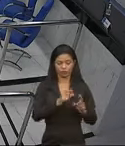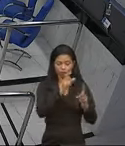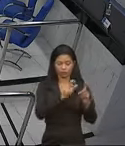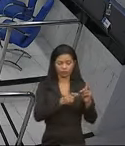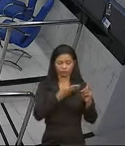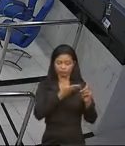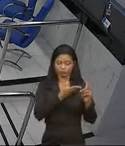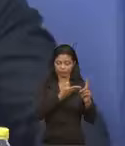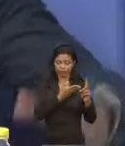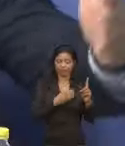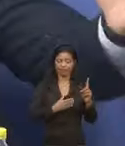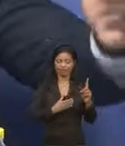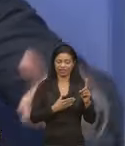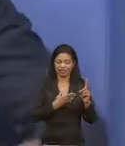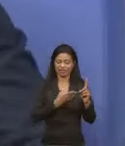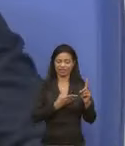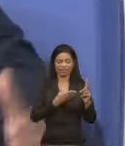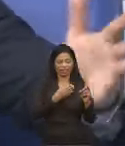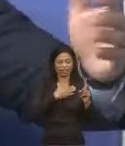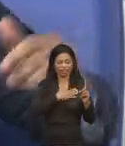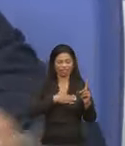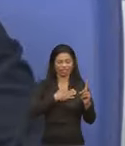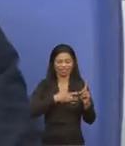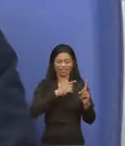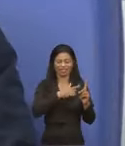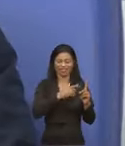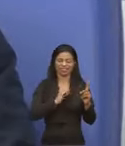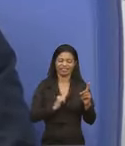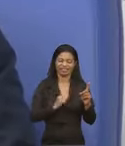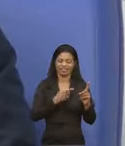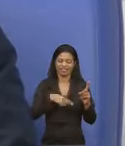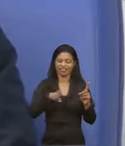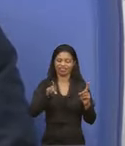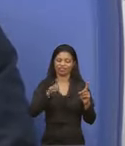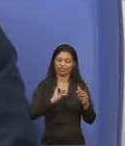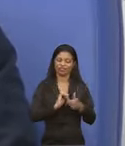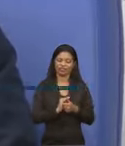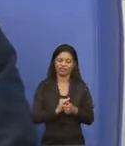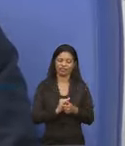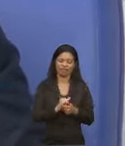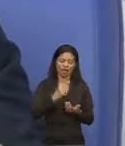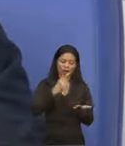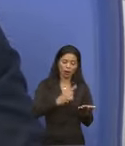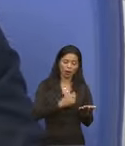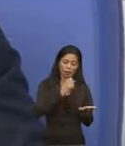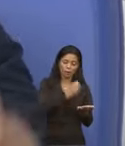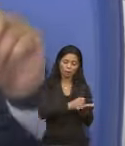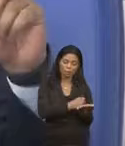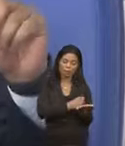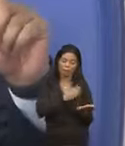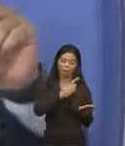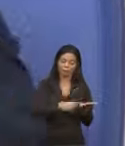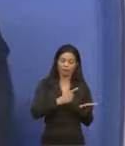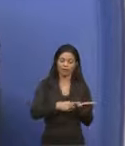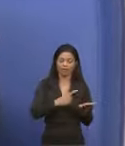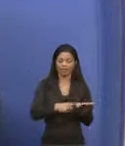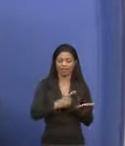marcar um torneio baba lá nós dois, meu time contra o senhor, para a gente ver quem é o menos pior. Menos